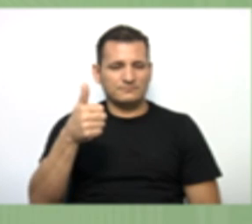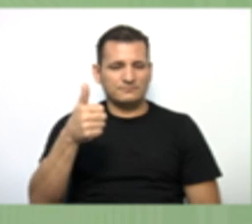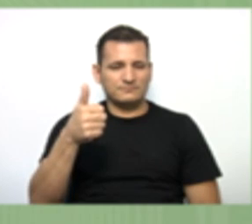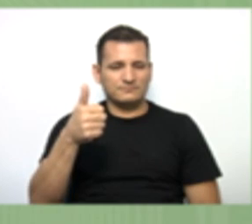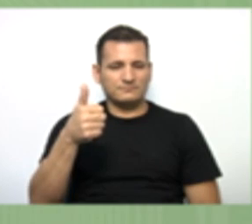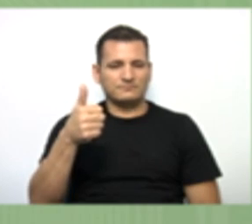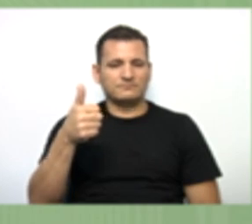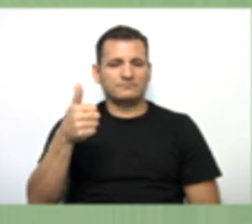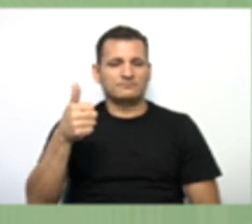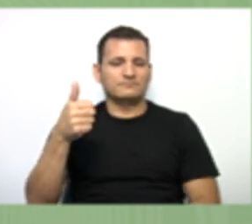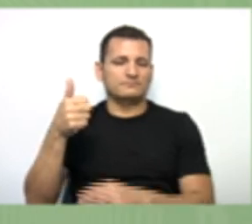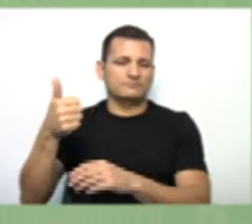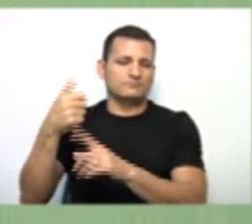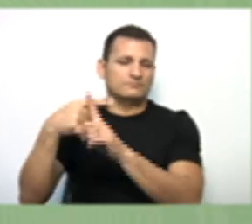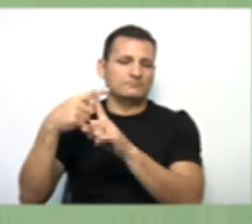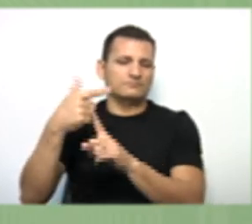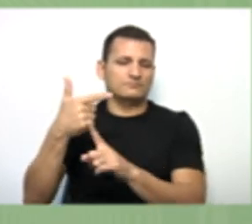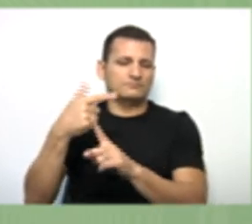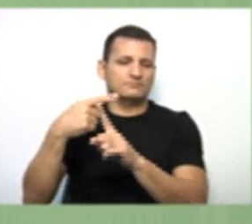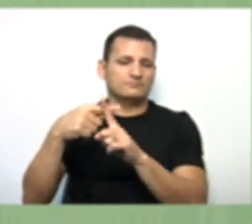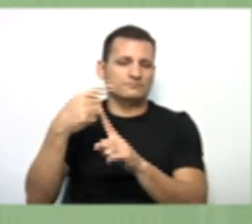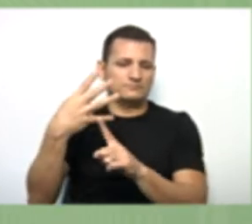1 mais 2 mais 4